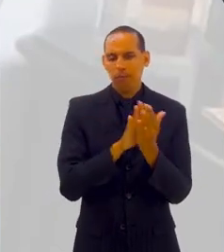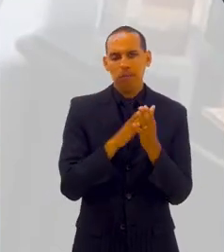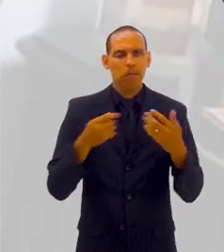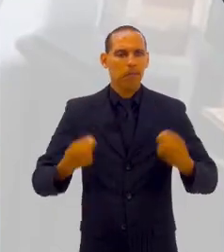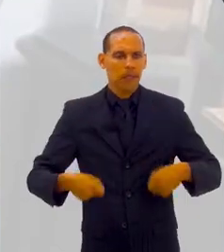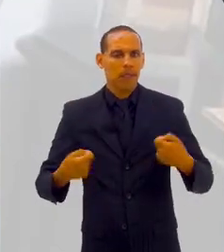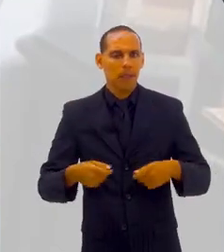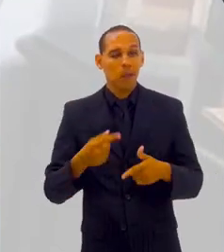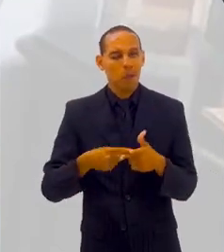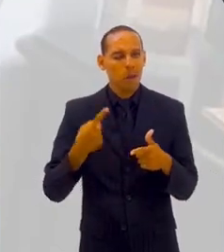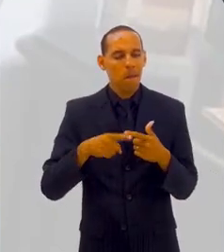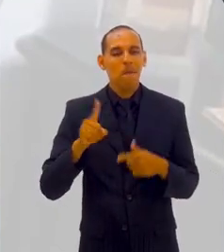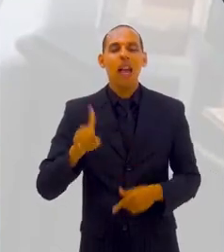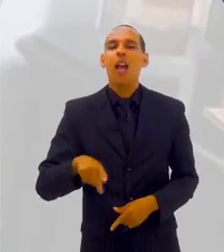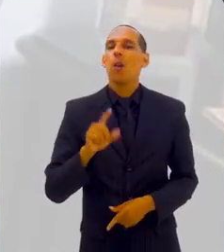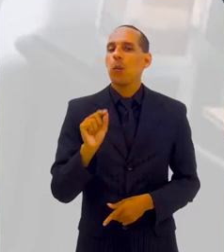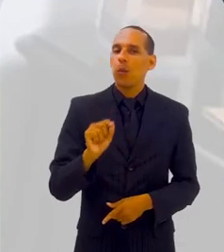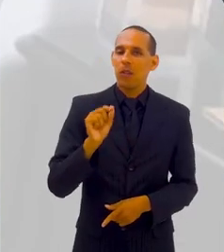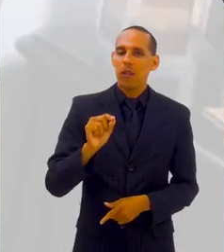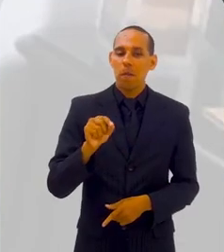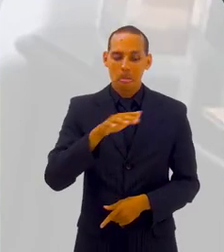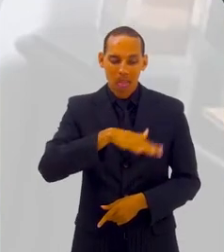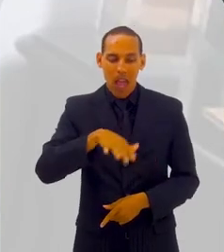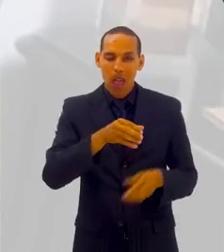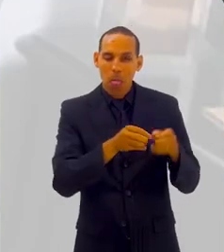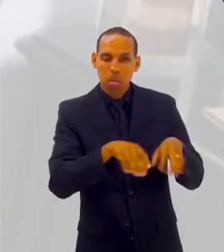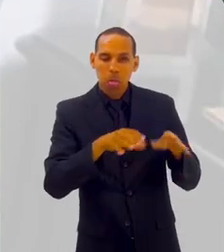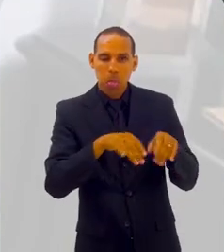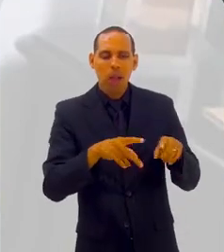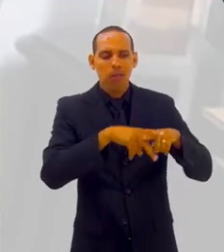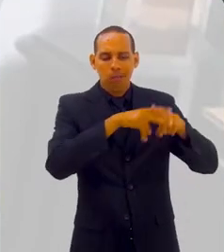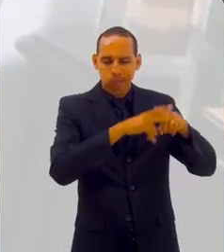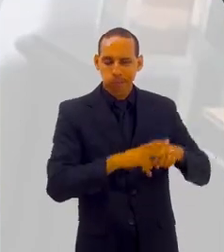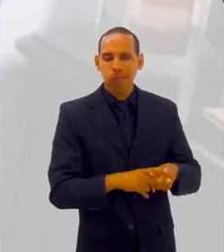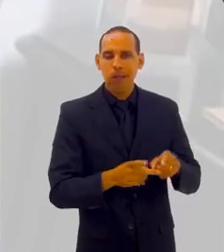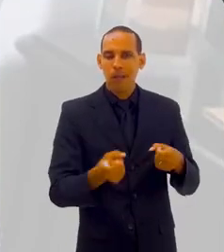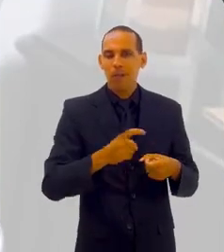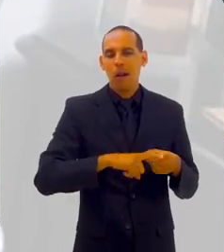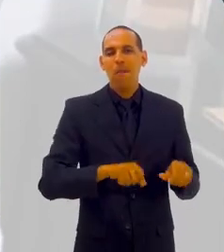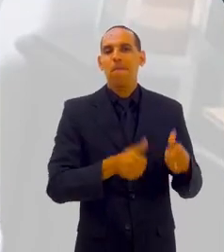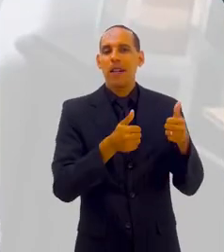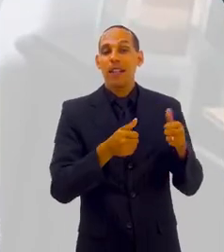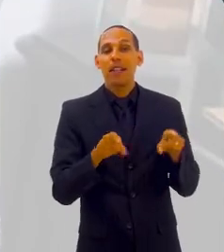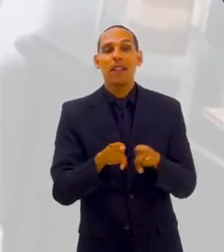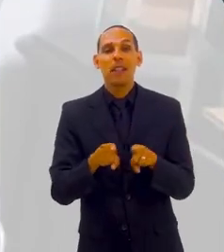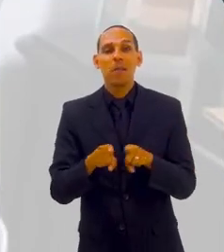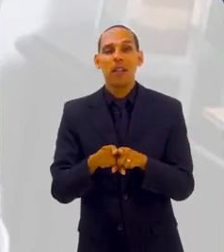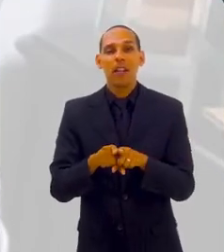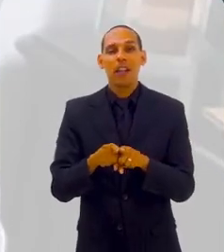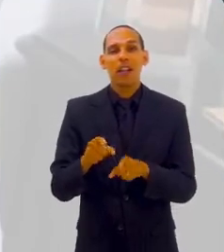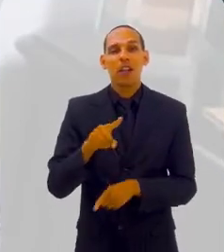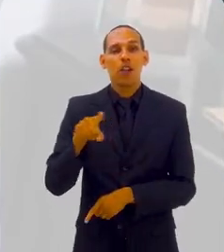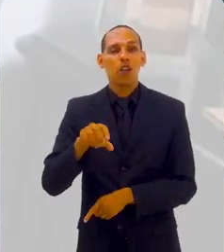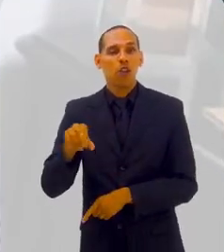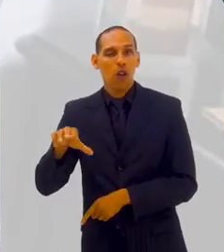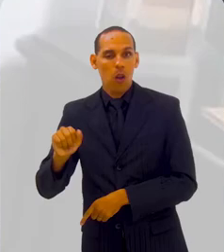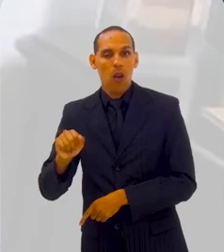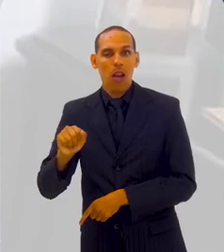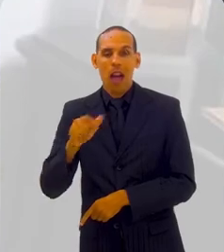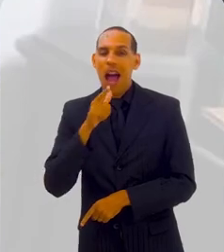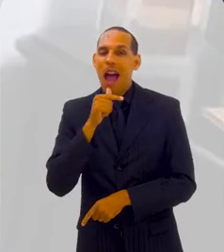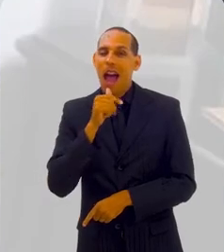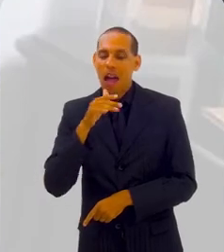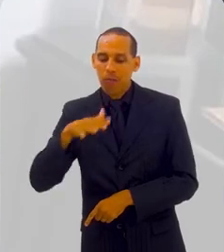que enfrentar, além da recuperação das áreas degradadas, também das zonas riparias, né? Em torno